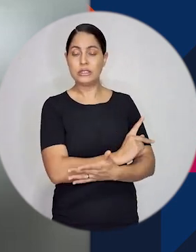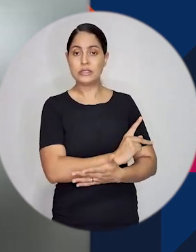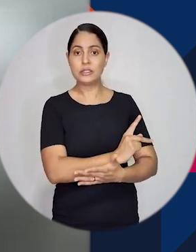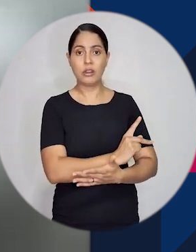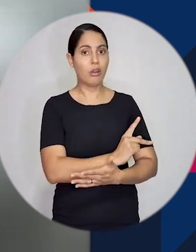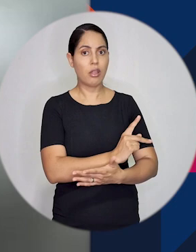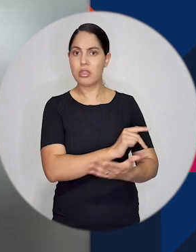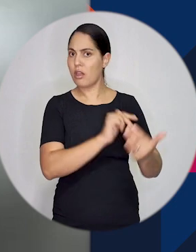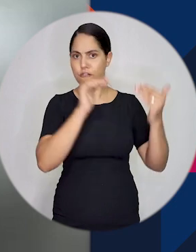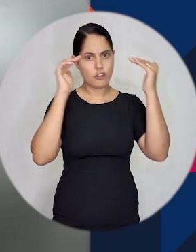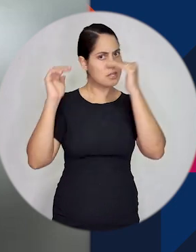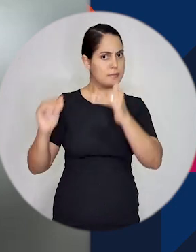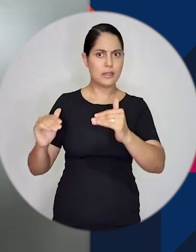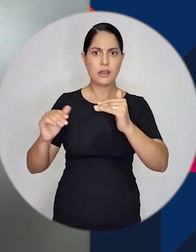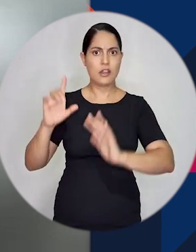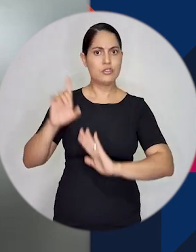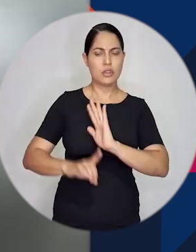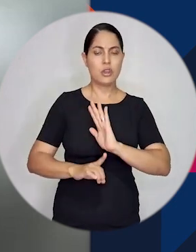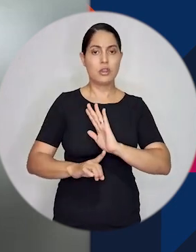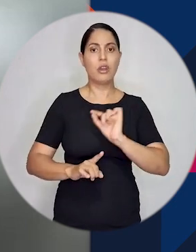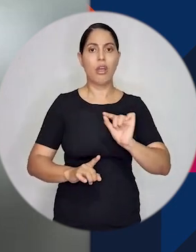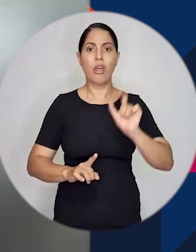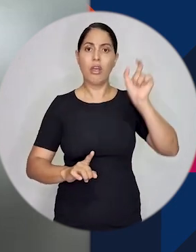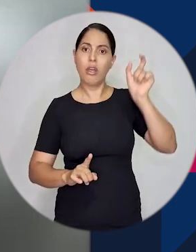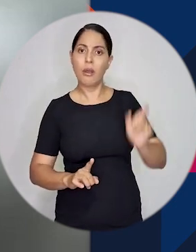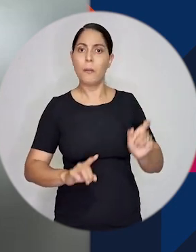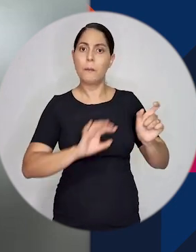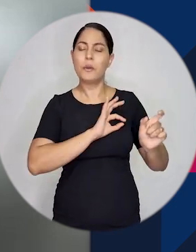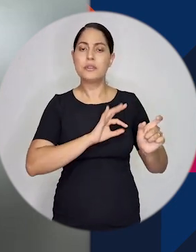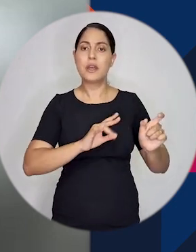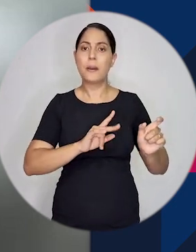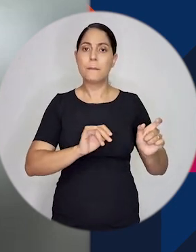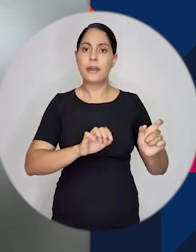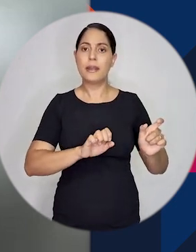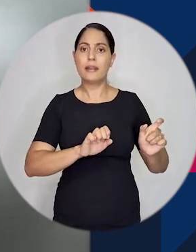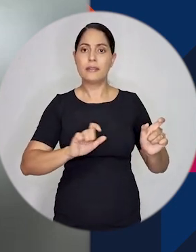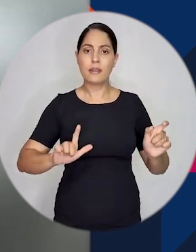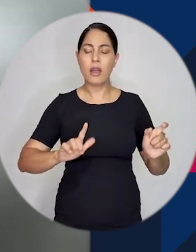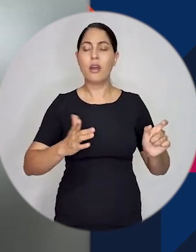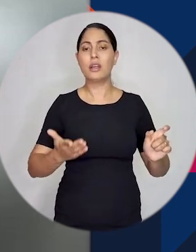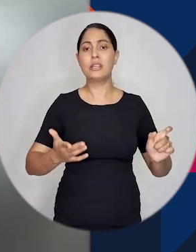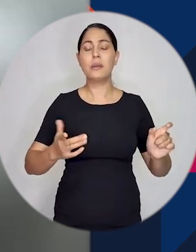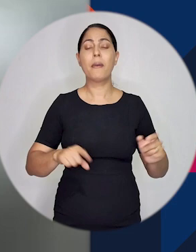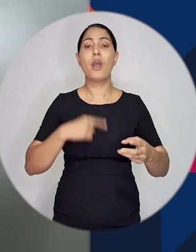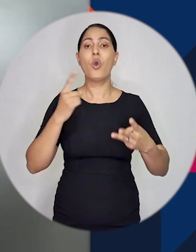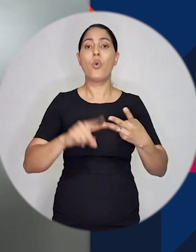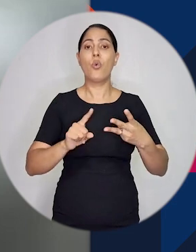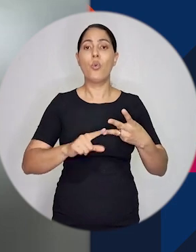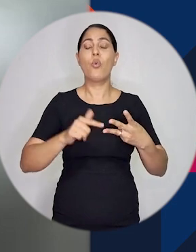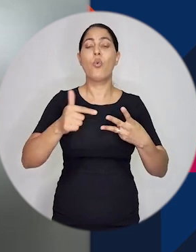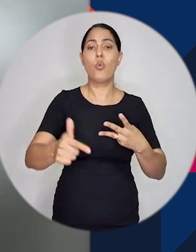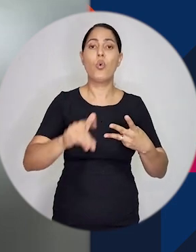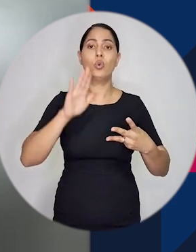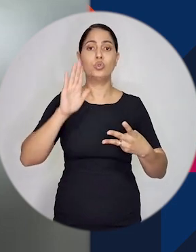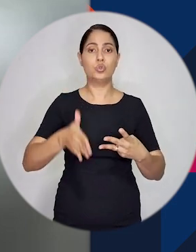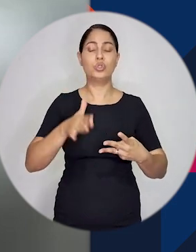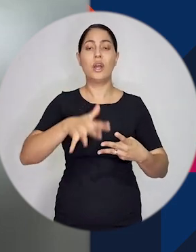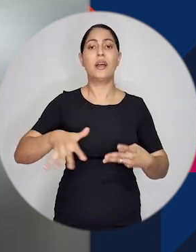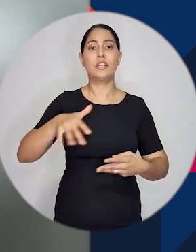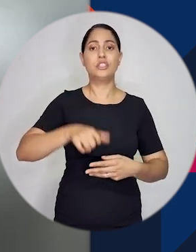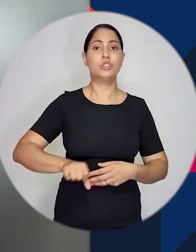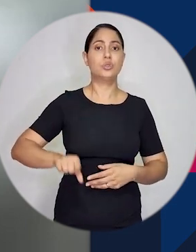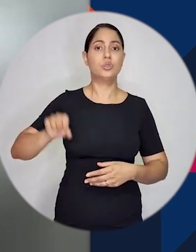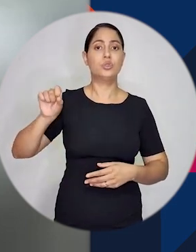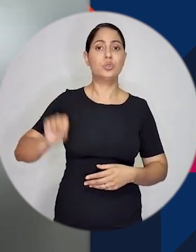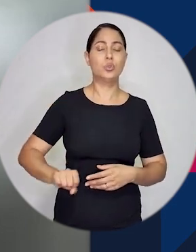prerrogativas descumpridas, uma unidade penal envolvendo um policial penal, e também um outro desagravo